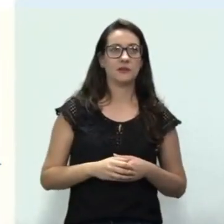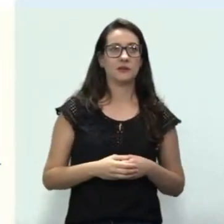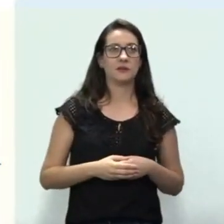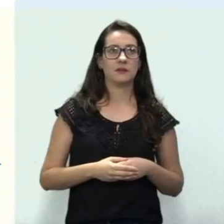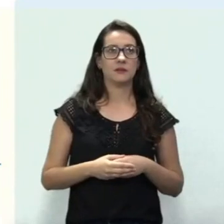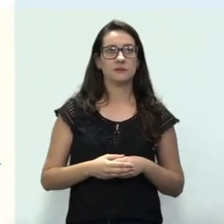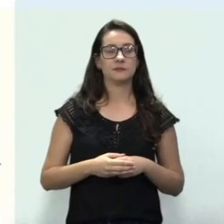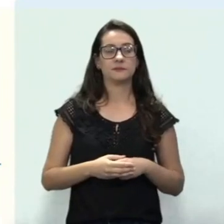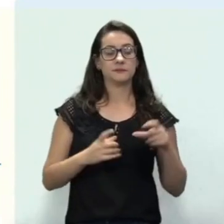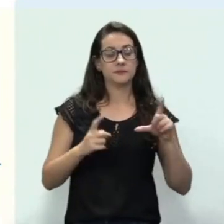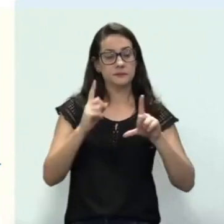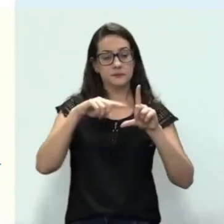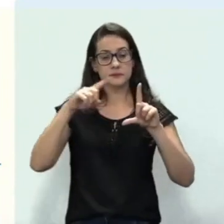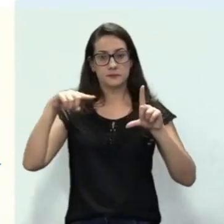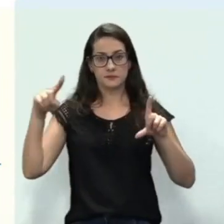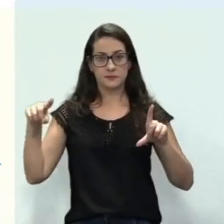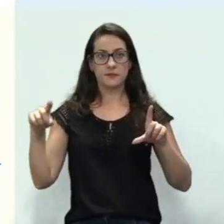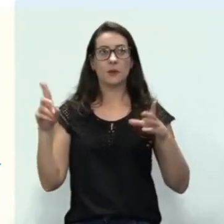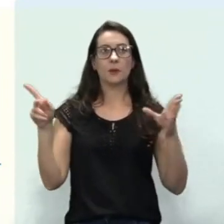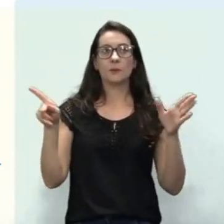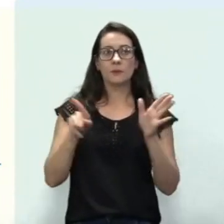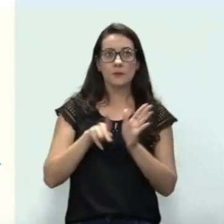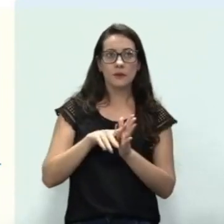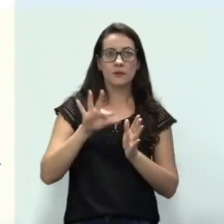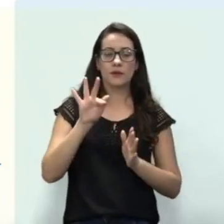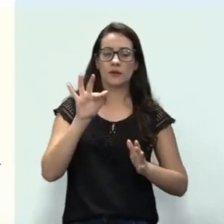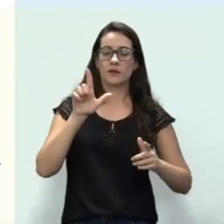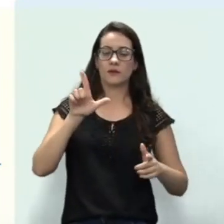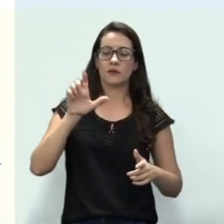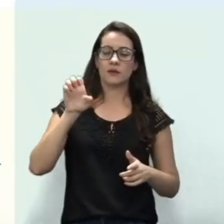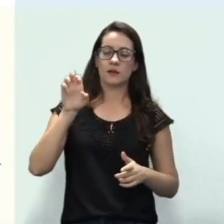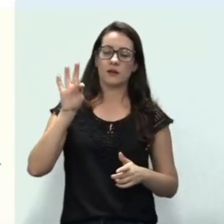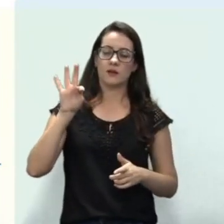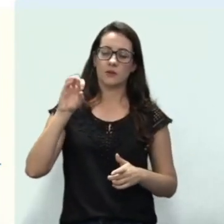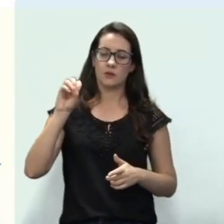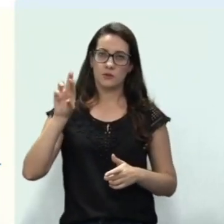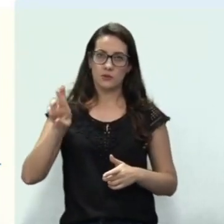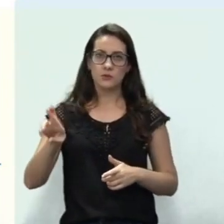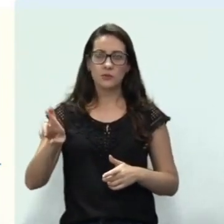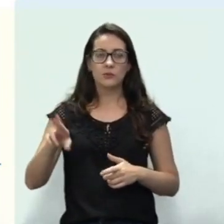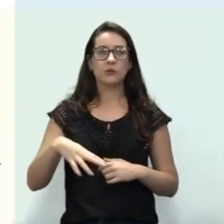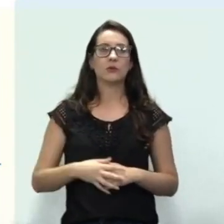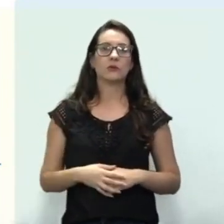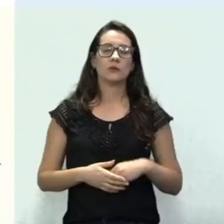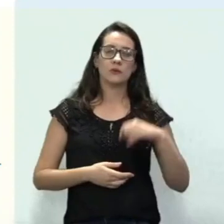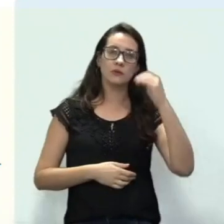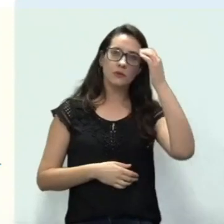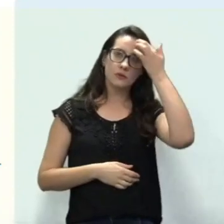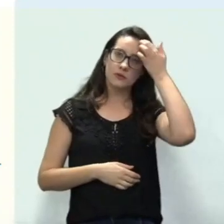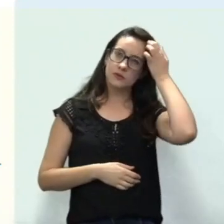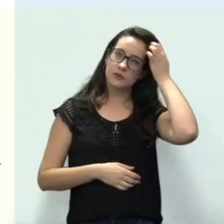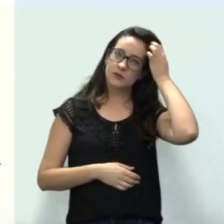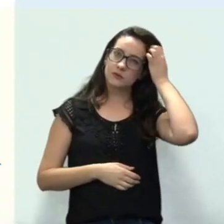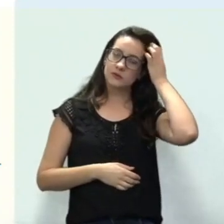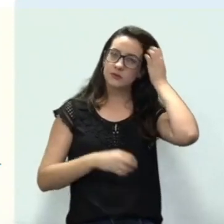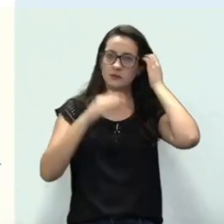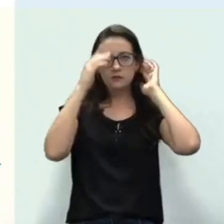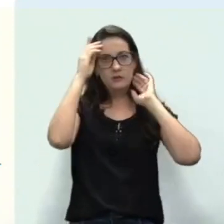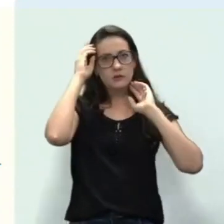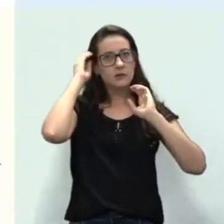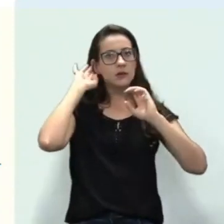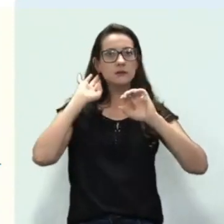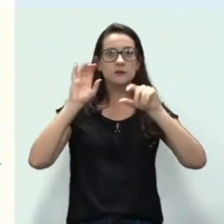momento fletor aqui, né? Então, a gente vai na parte do momento, da parte superior, nós